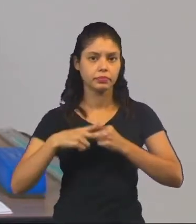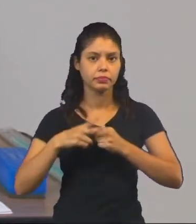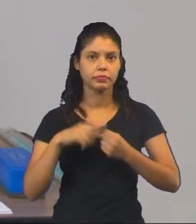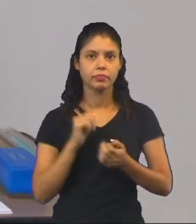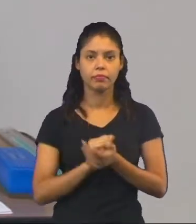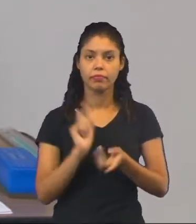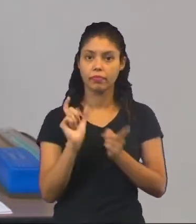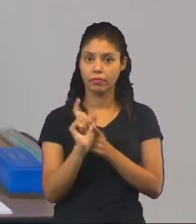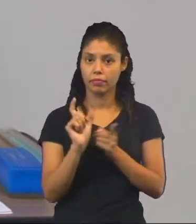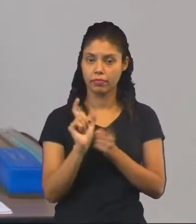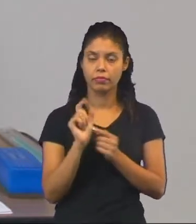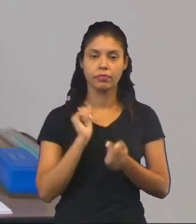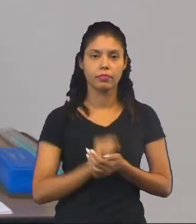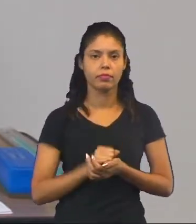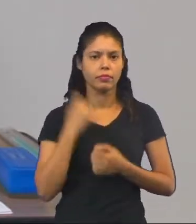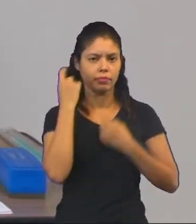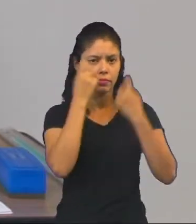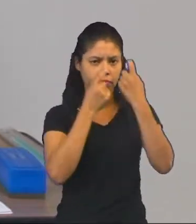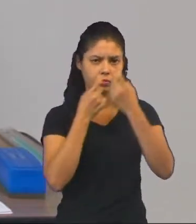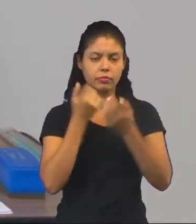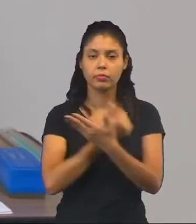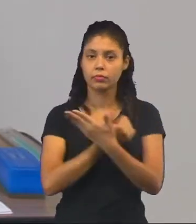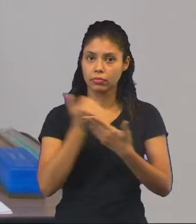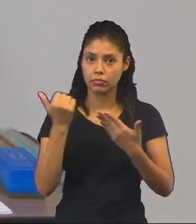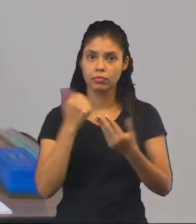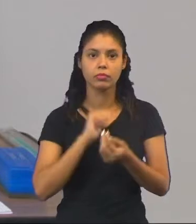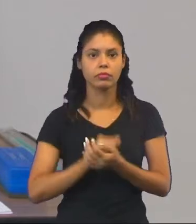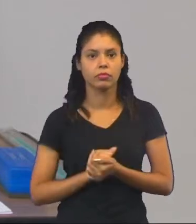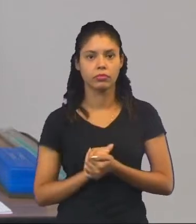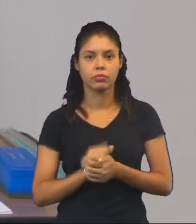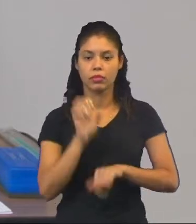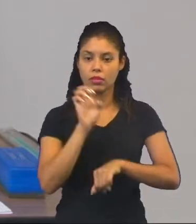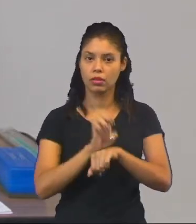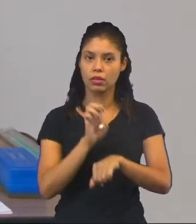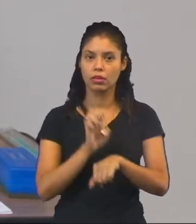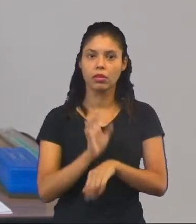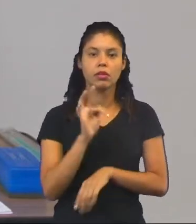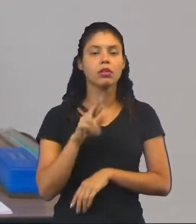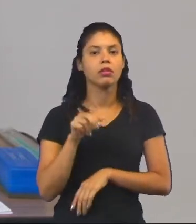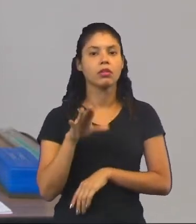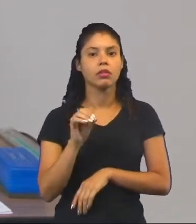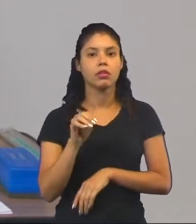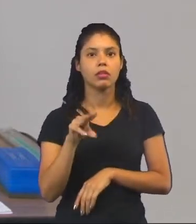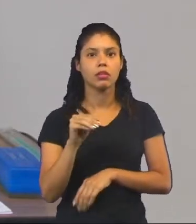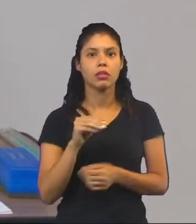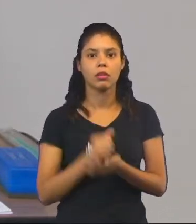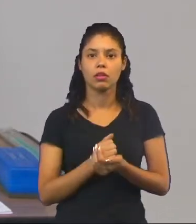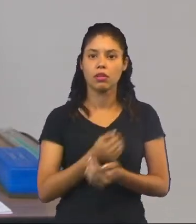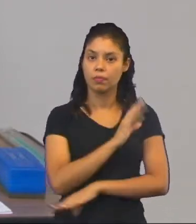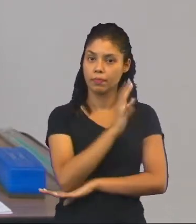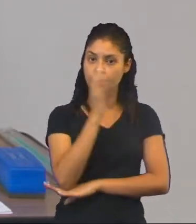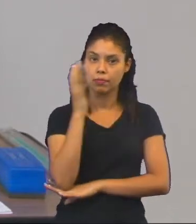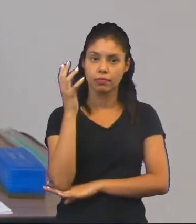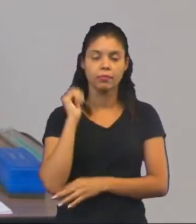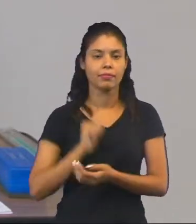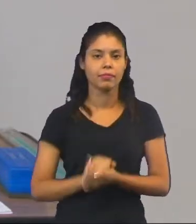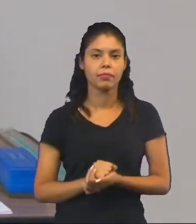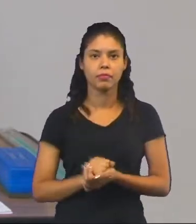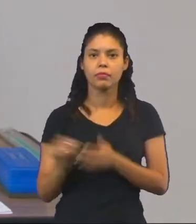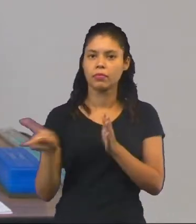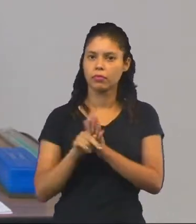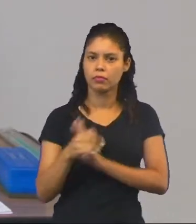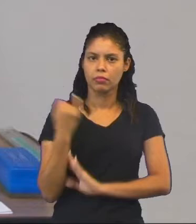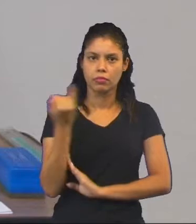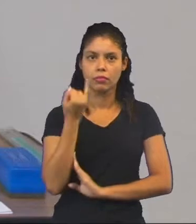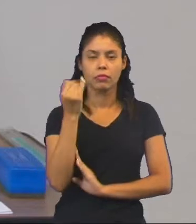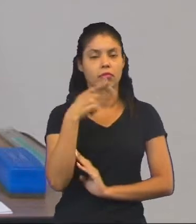São palavras que expressam uma ação, estado ou fenômeno da natureza, tá? Mas em especial